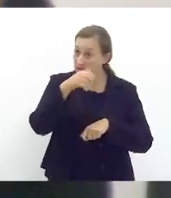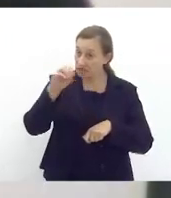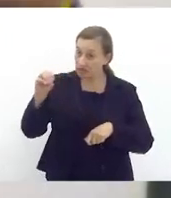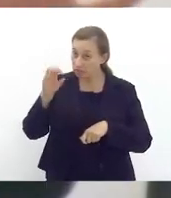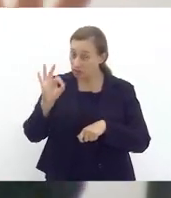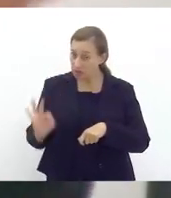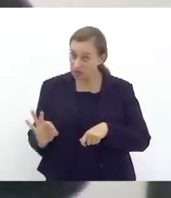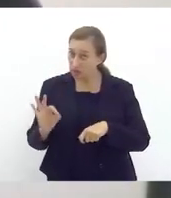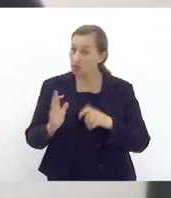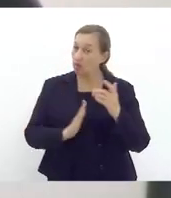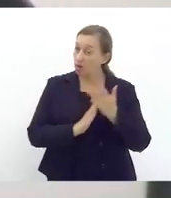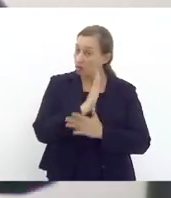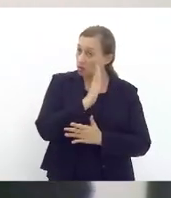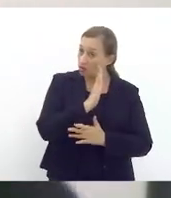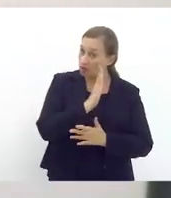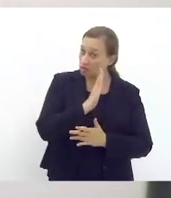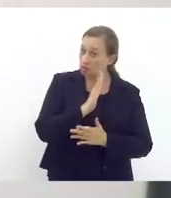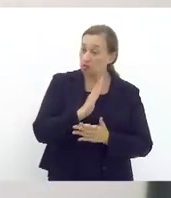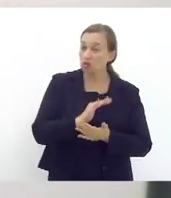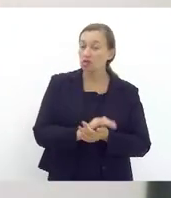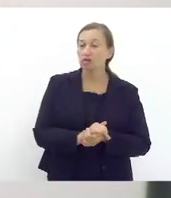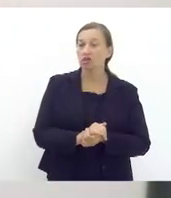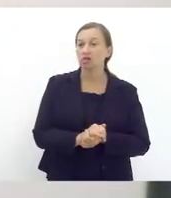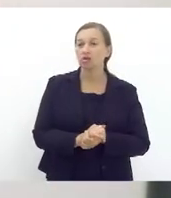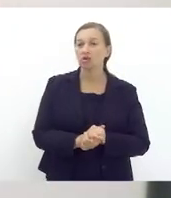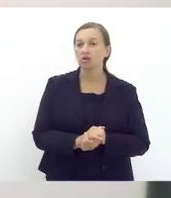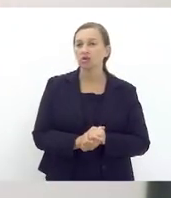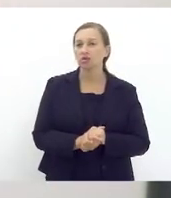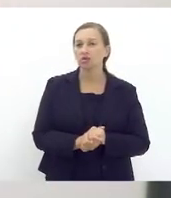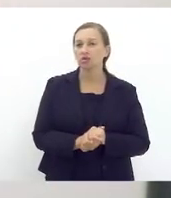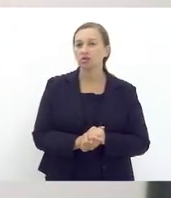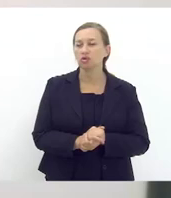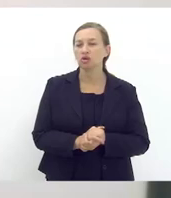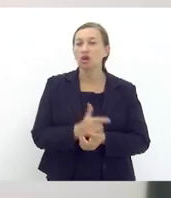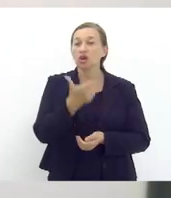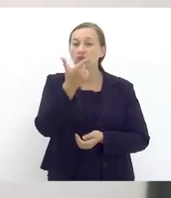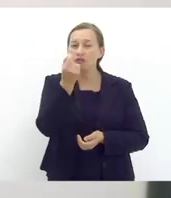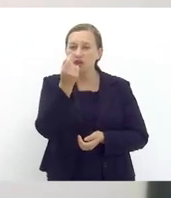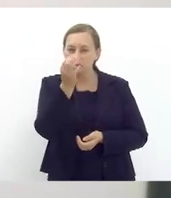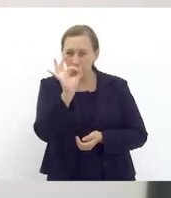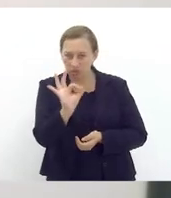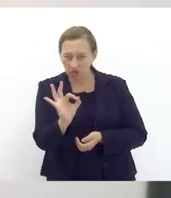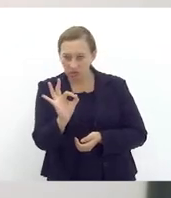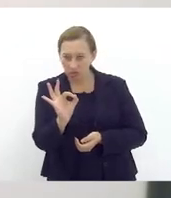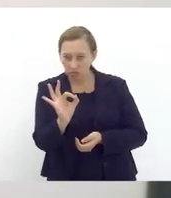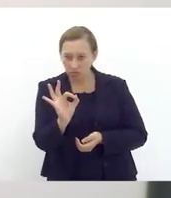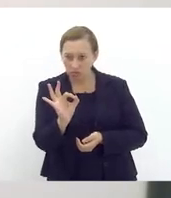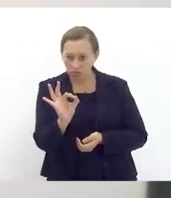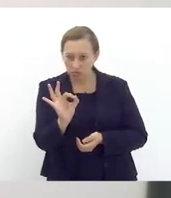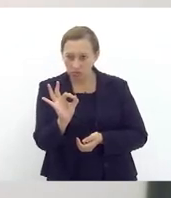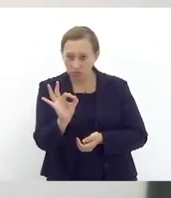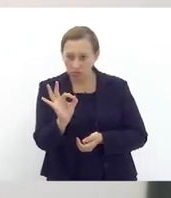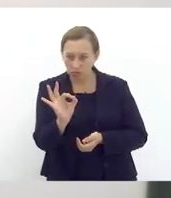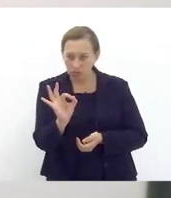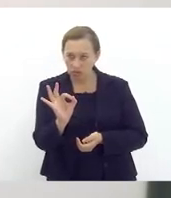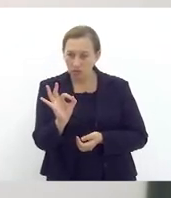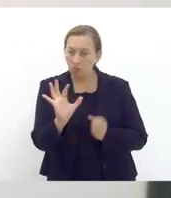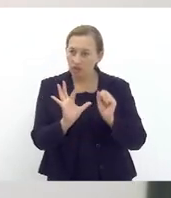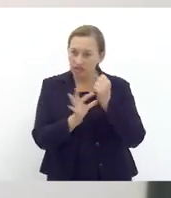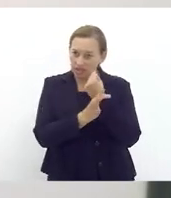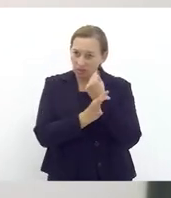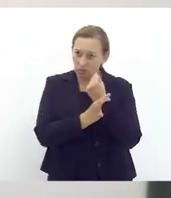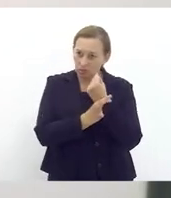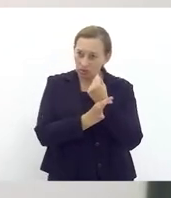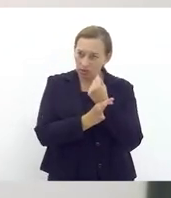dos que foram aprovados que Vinte por cento seja com a garantia de que seja